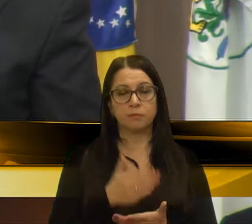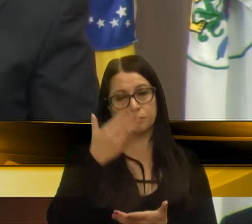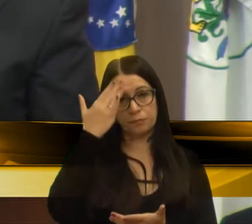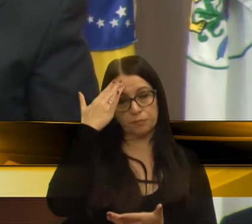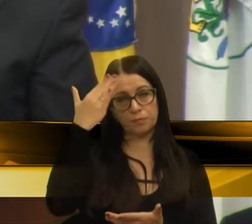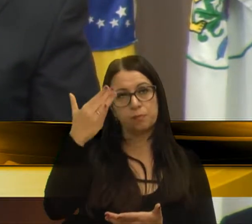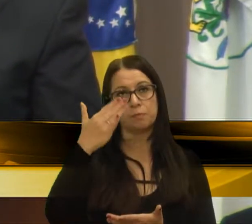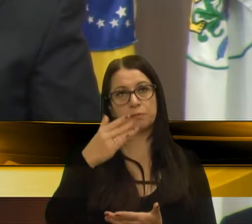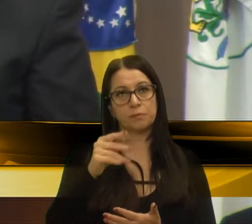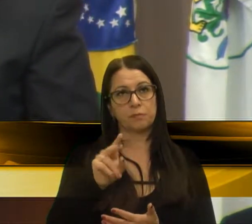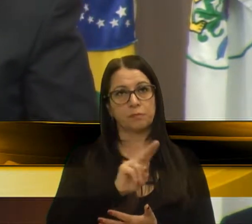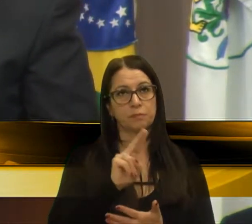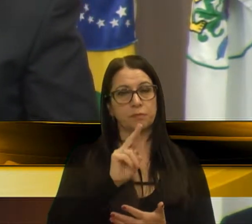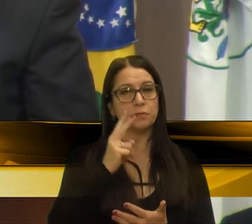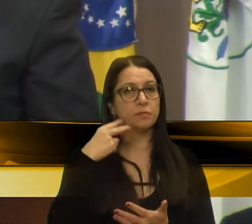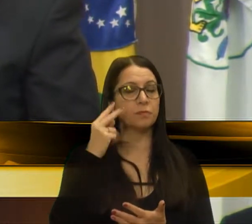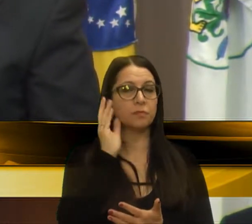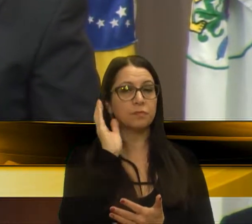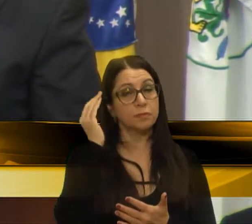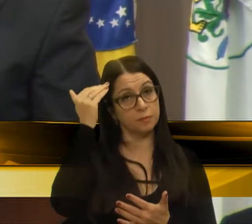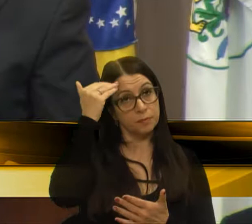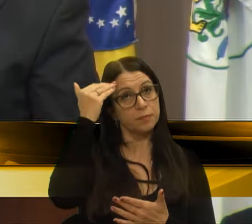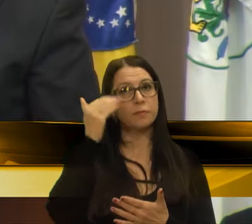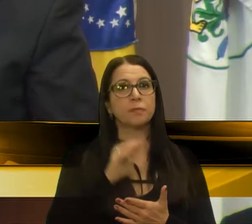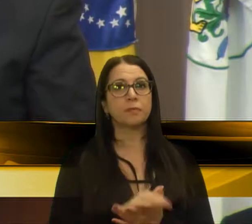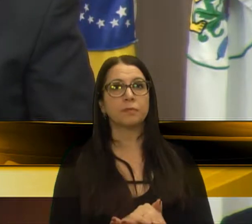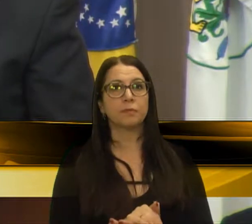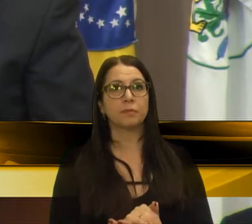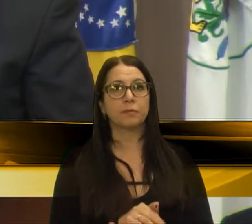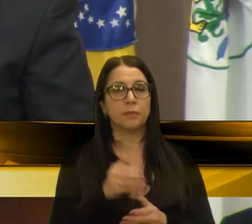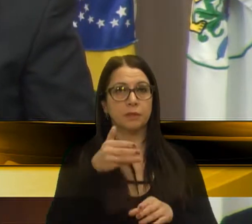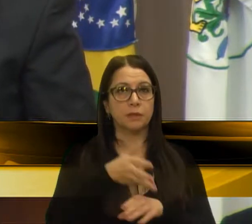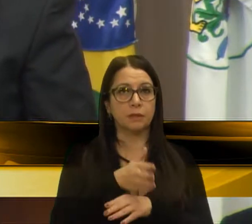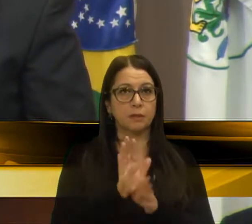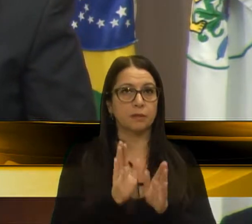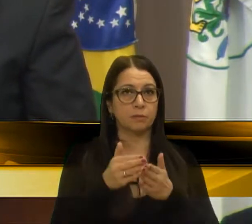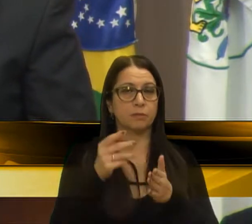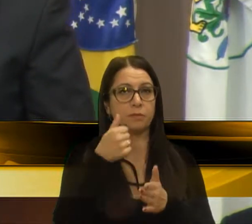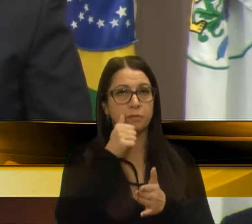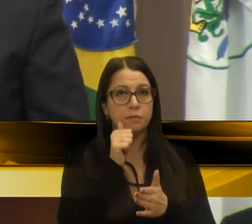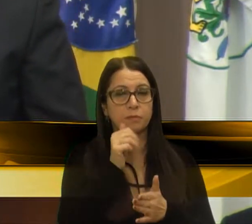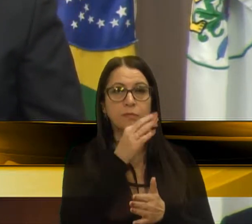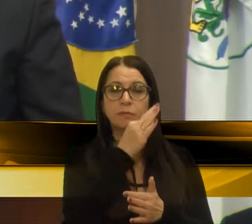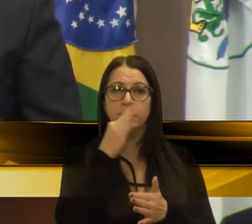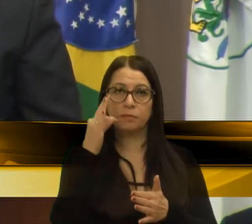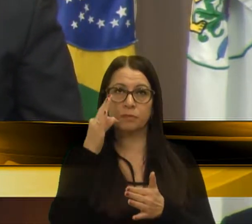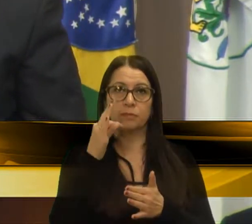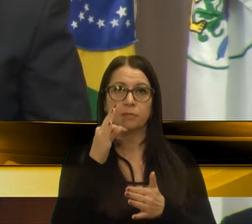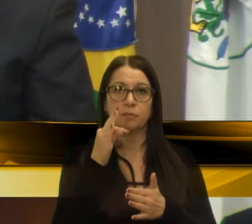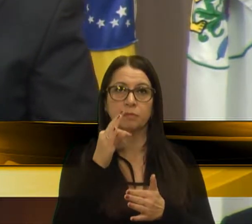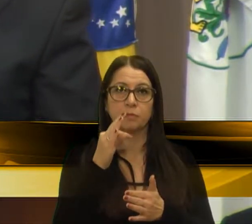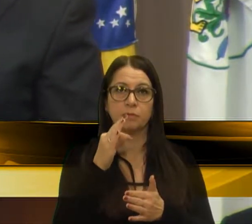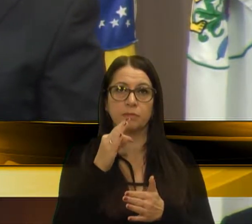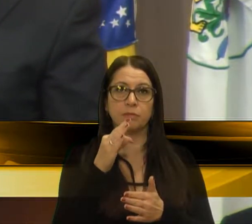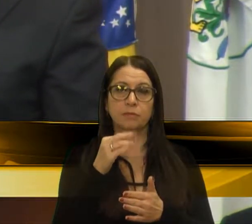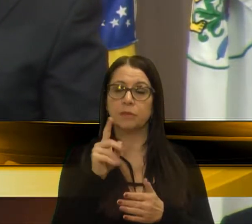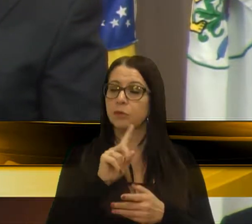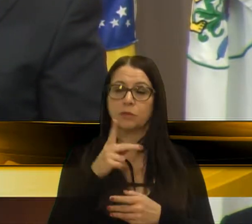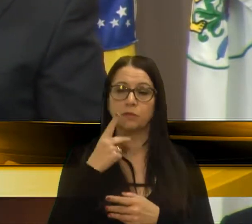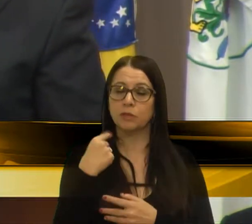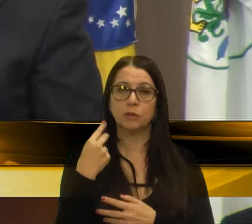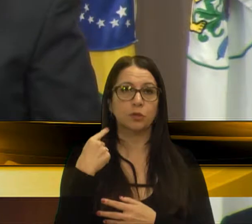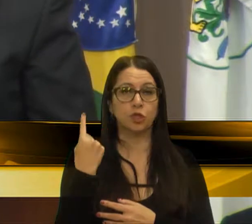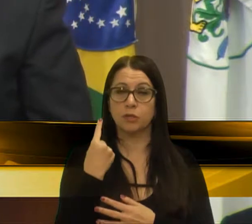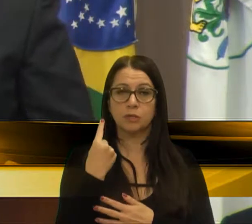em nome do vereador Felipe, que faz membro da nossa comissão, vereadora Paula, vereadora Tatiane, estamos aqui, não estamos falando sozinho, vereador